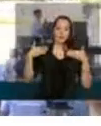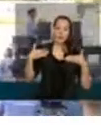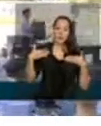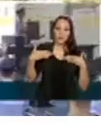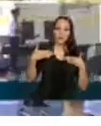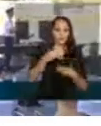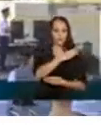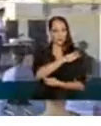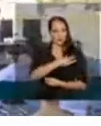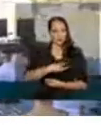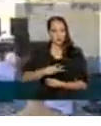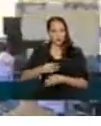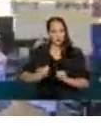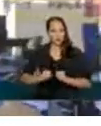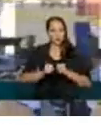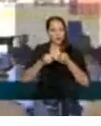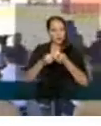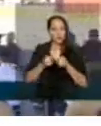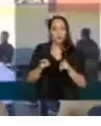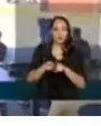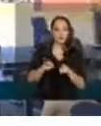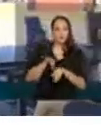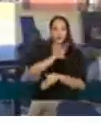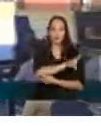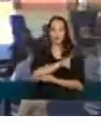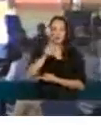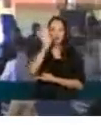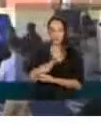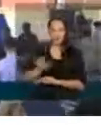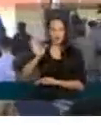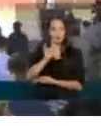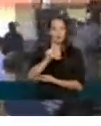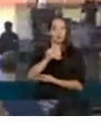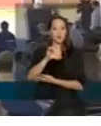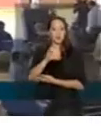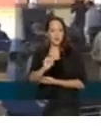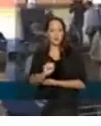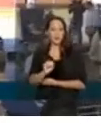a deslocar-se para a console posicionada à frente.